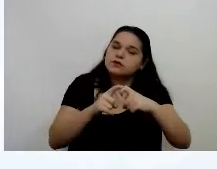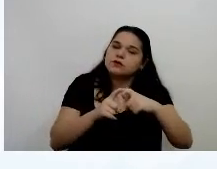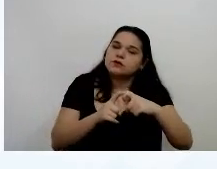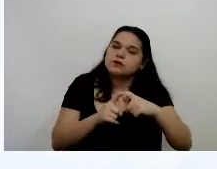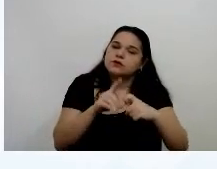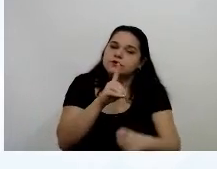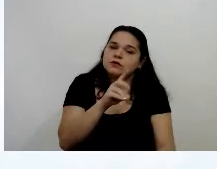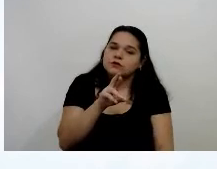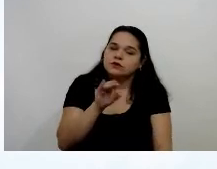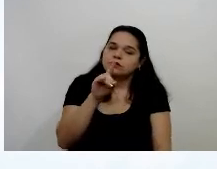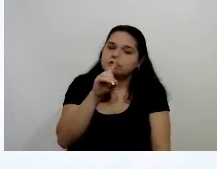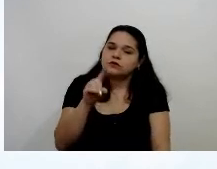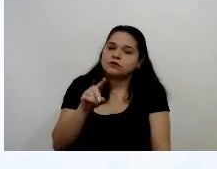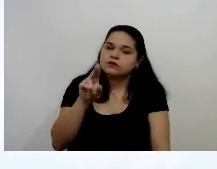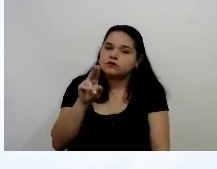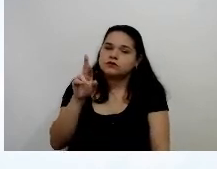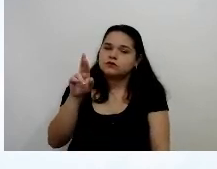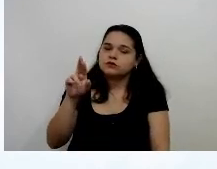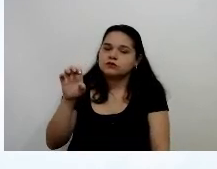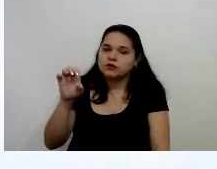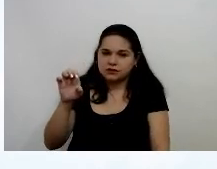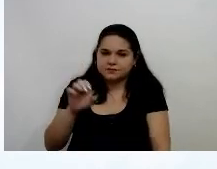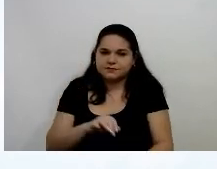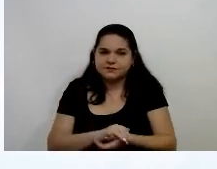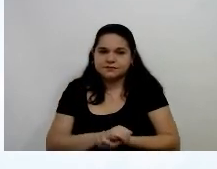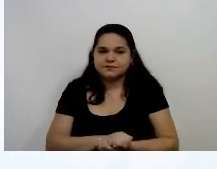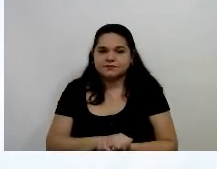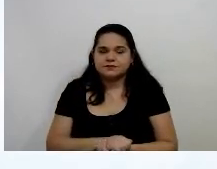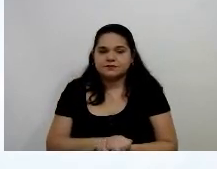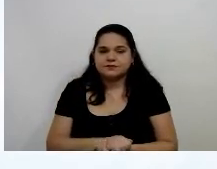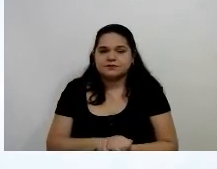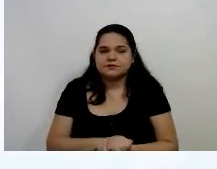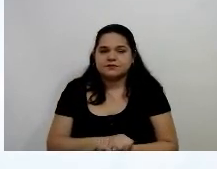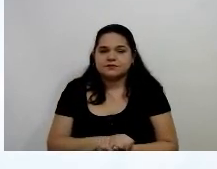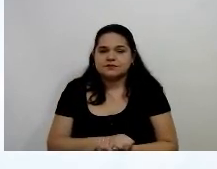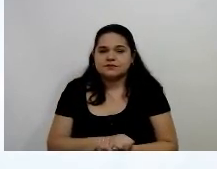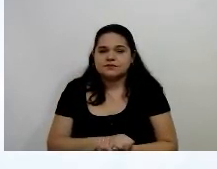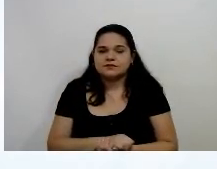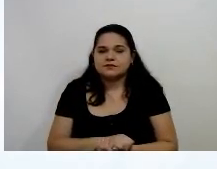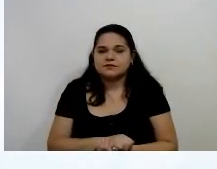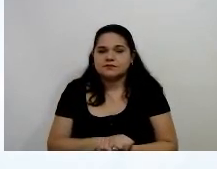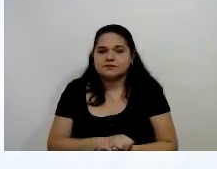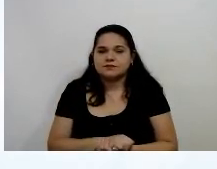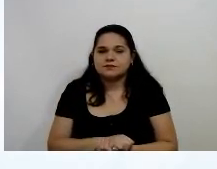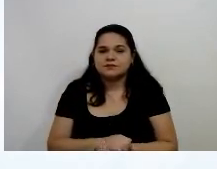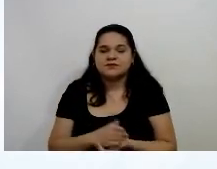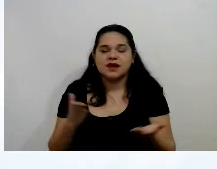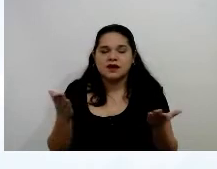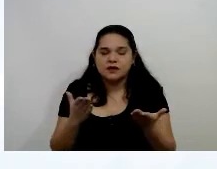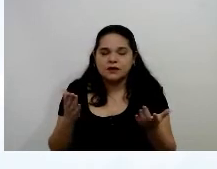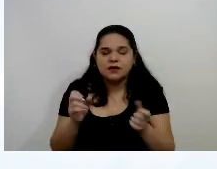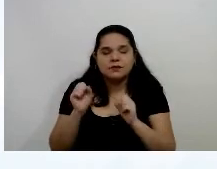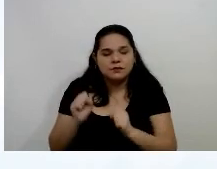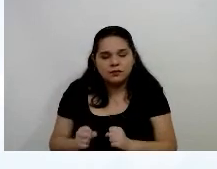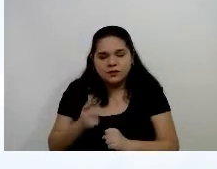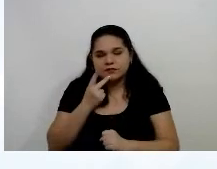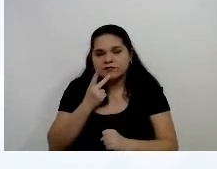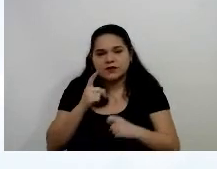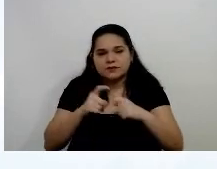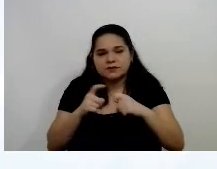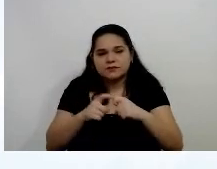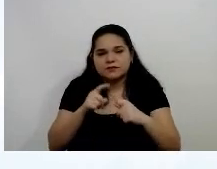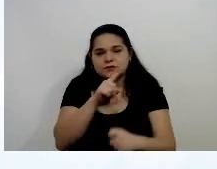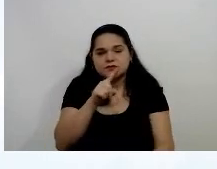só o nome, Zurré, isso? Zurré Ander. Zurré Ander, né? Isso. Então, com a palavra, o doutor Zurré Ander.